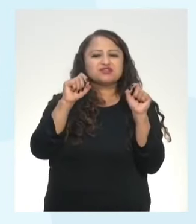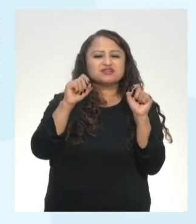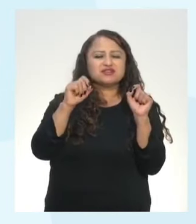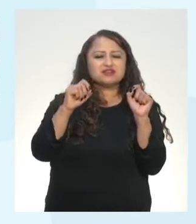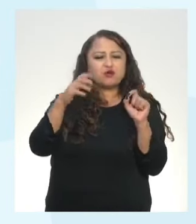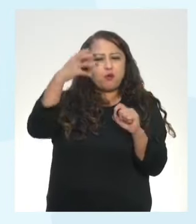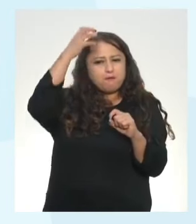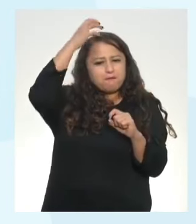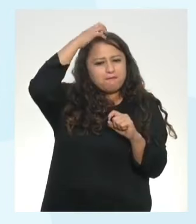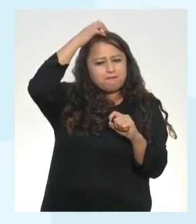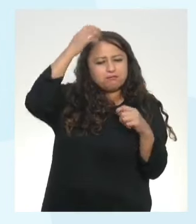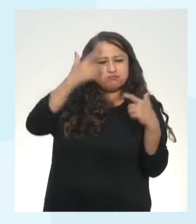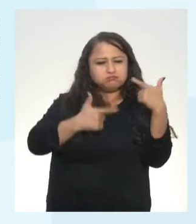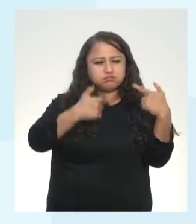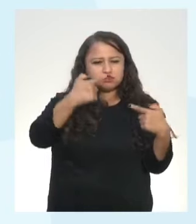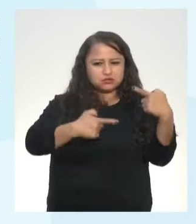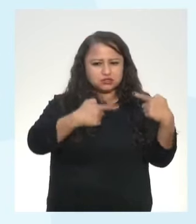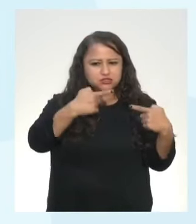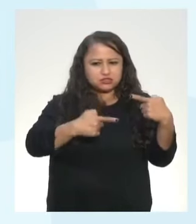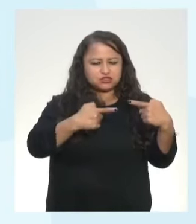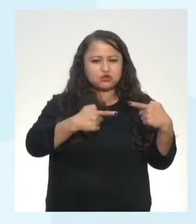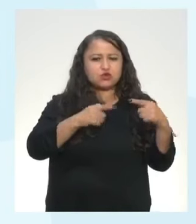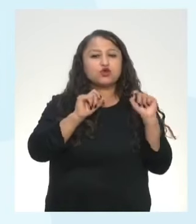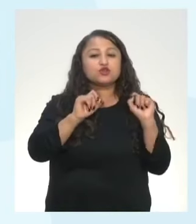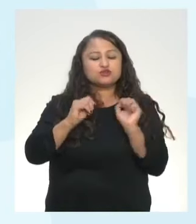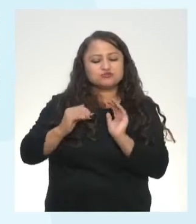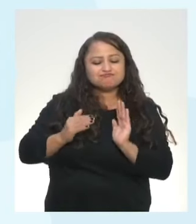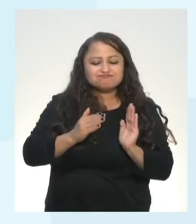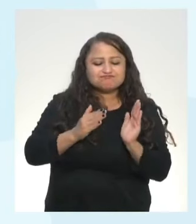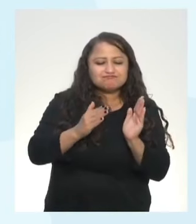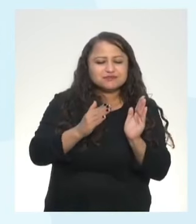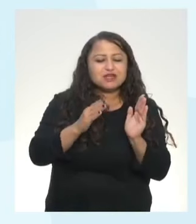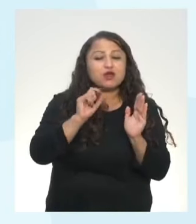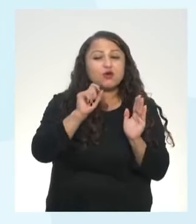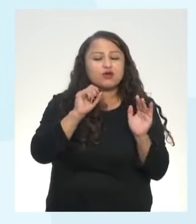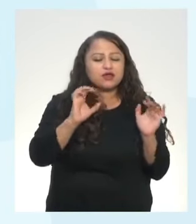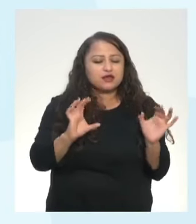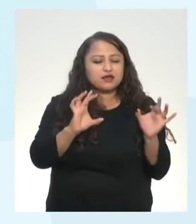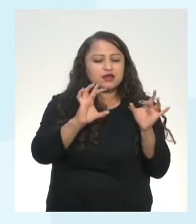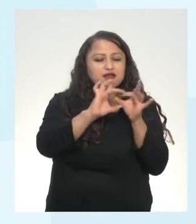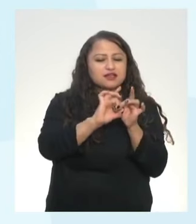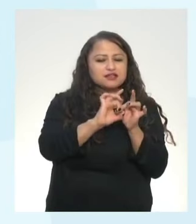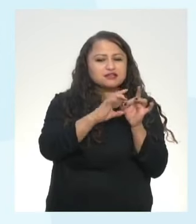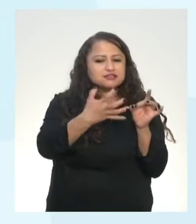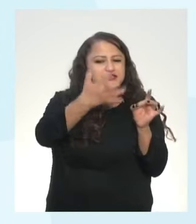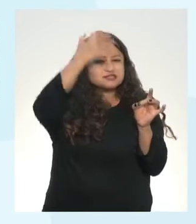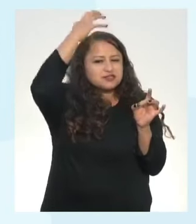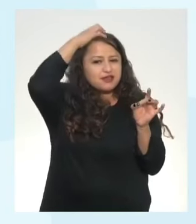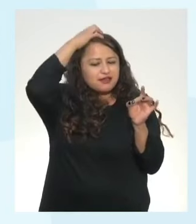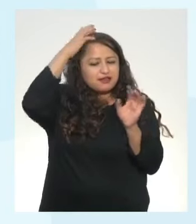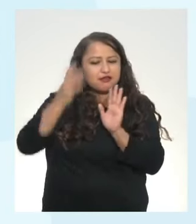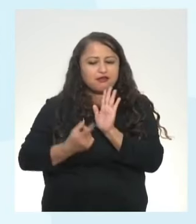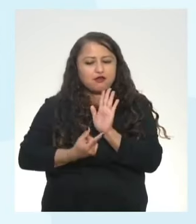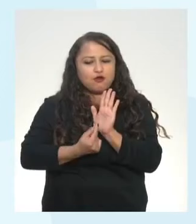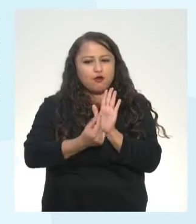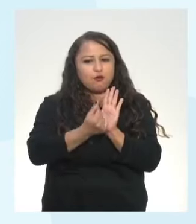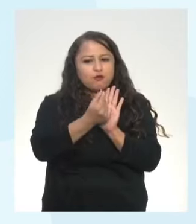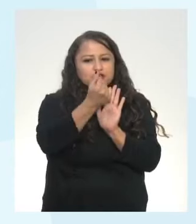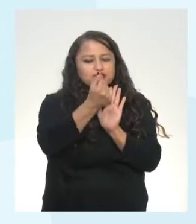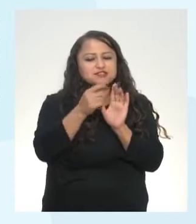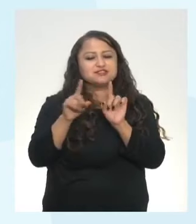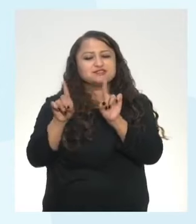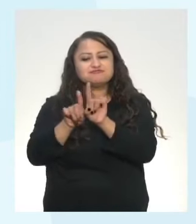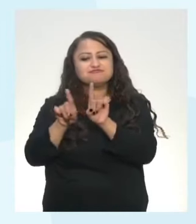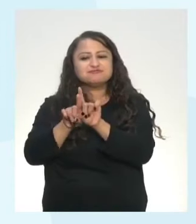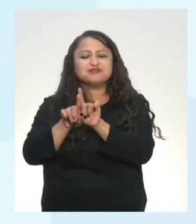político. E o caminho buscado aqui neste caso é uma aliança entre rei, burguesia e Igreja